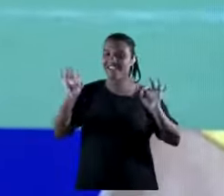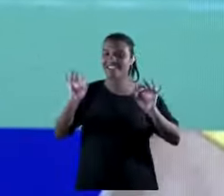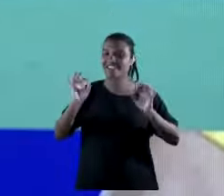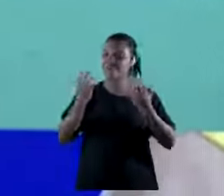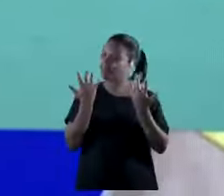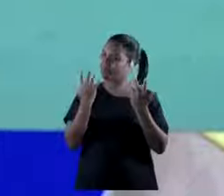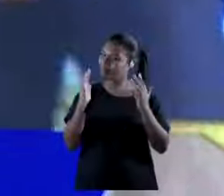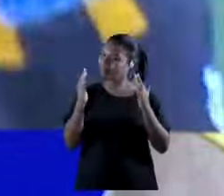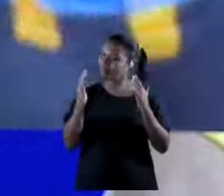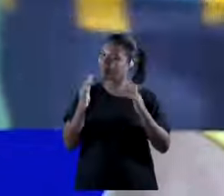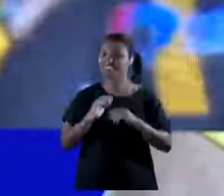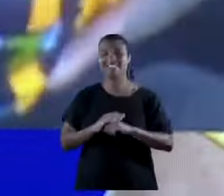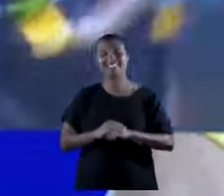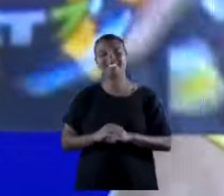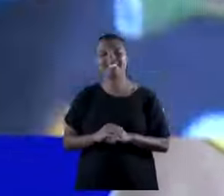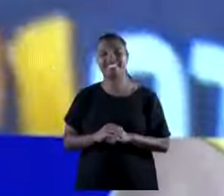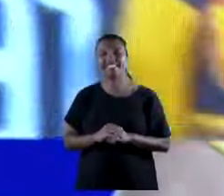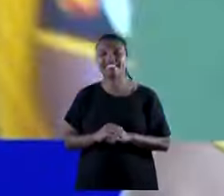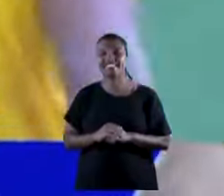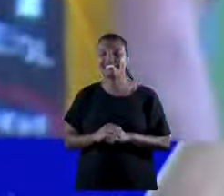Merecido muito.